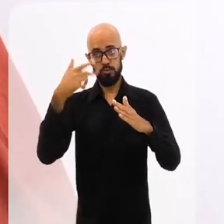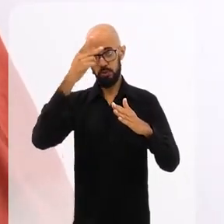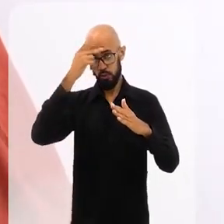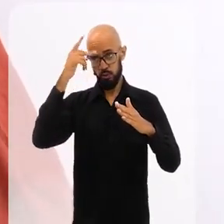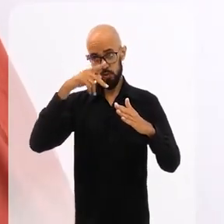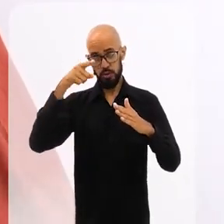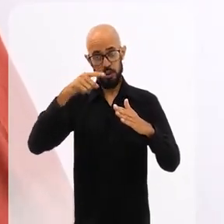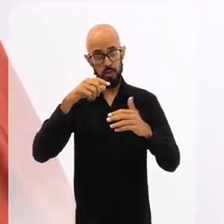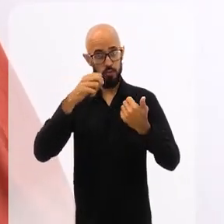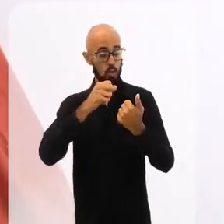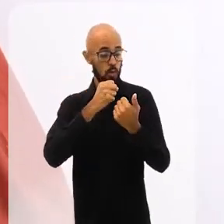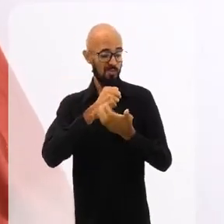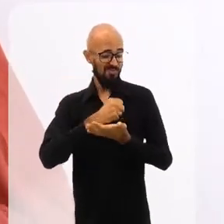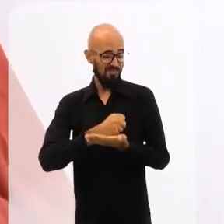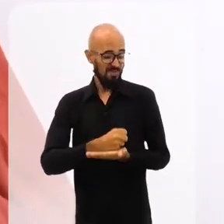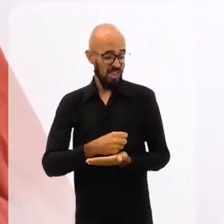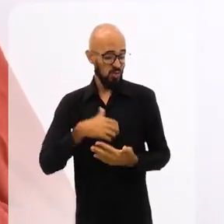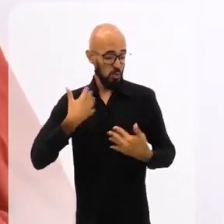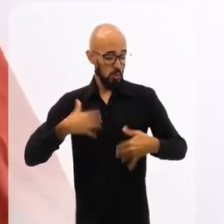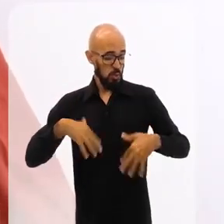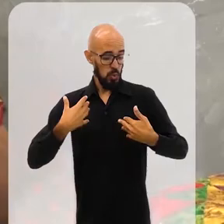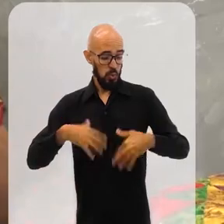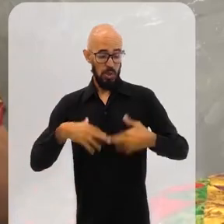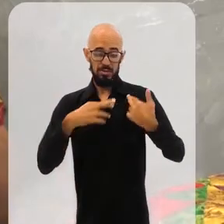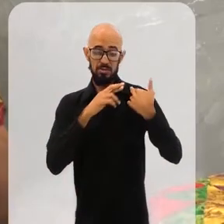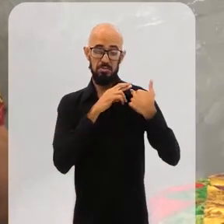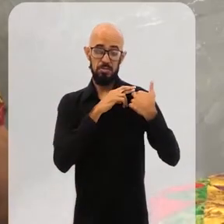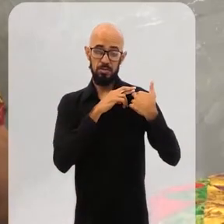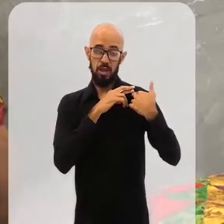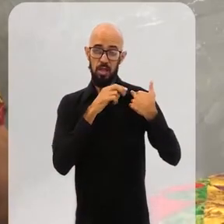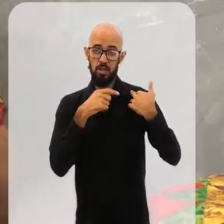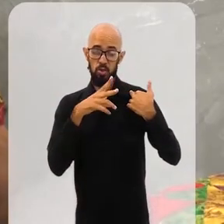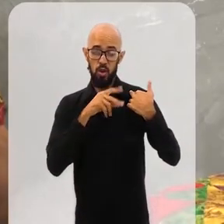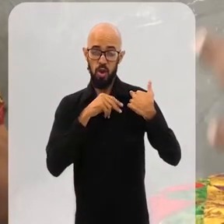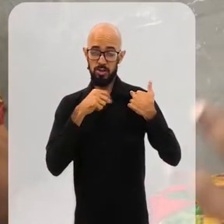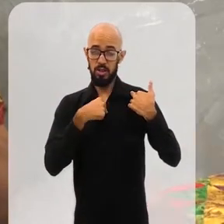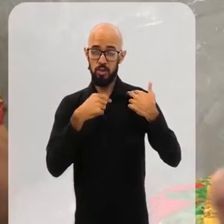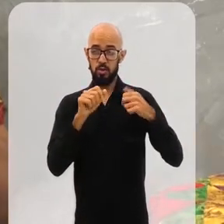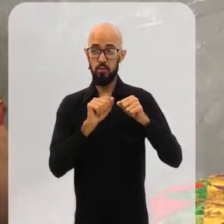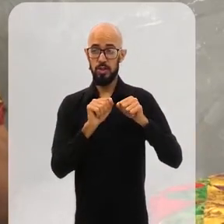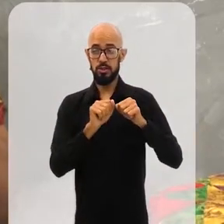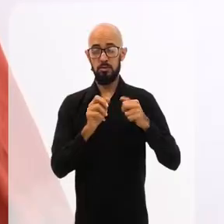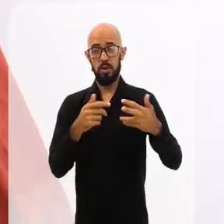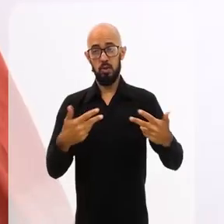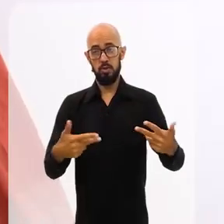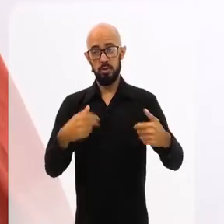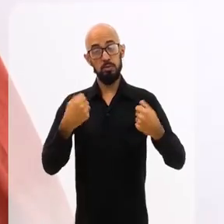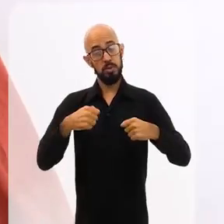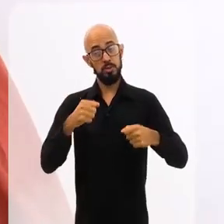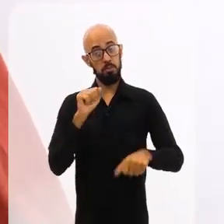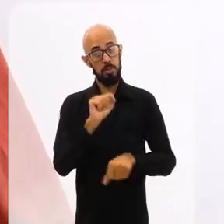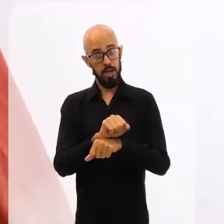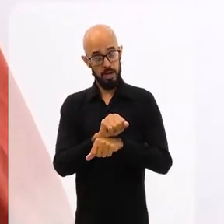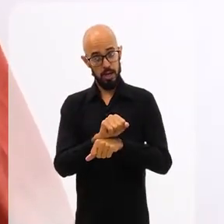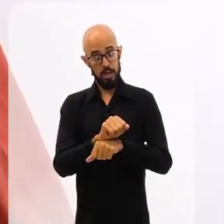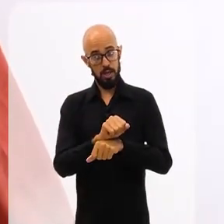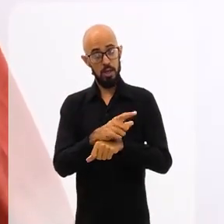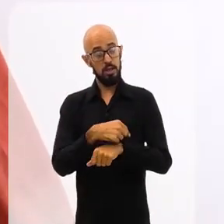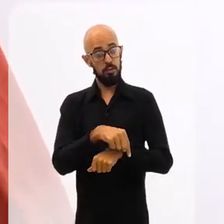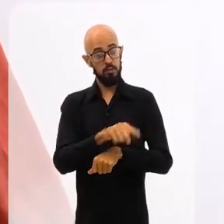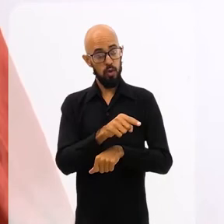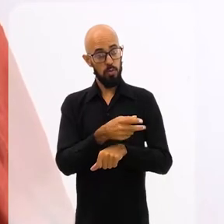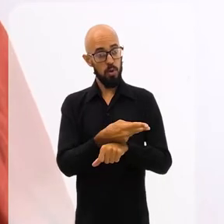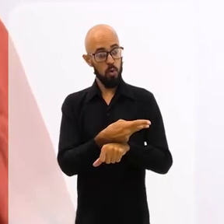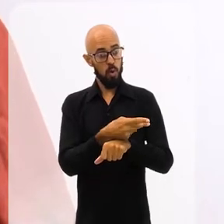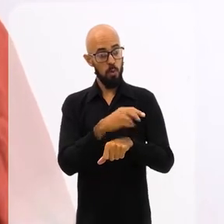nessa casa. Então ele ficou com um peso muito grande. E aí ele falou, caramba, eu estou fazendo algo. E aí ele disse, eu preciso me libertar